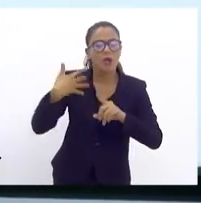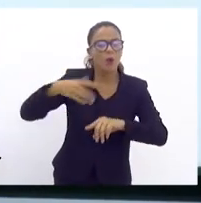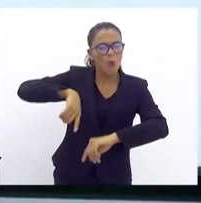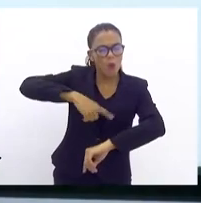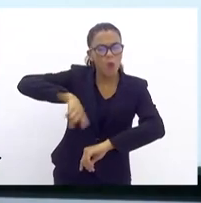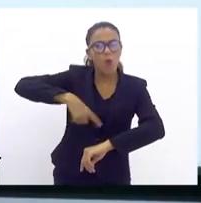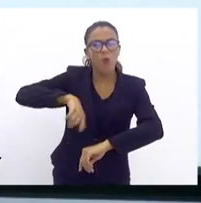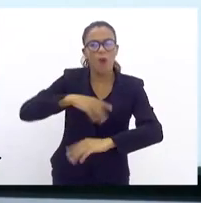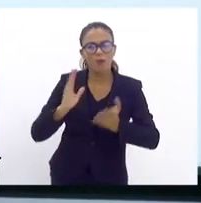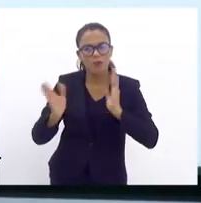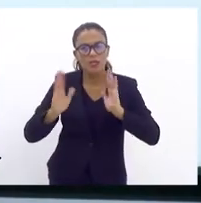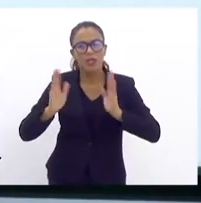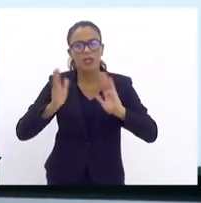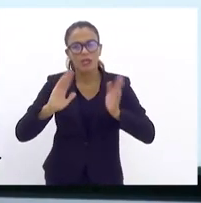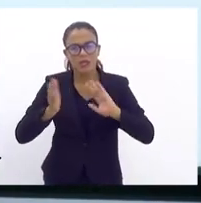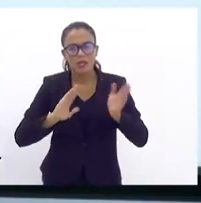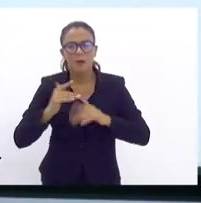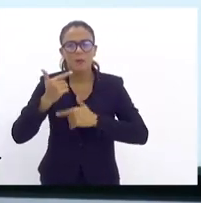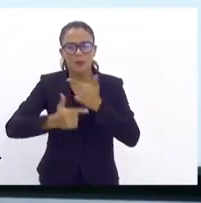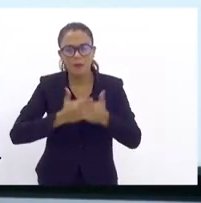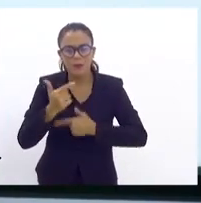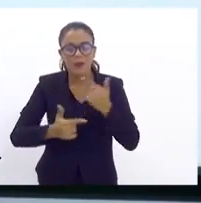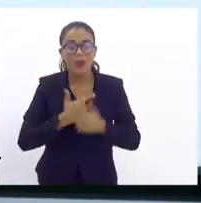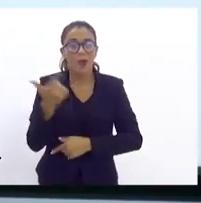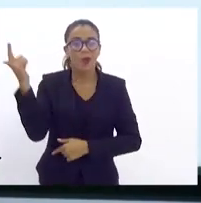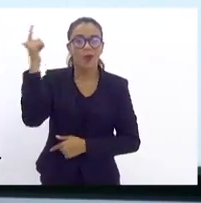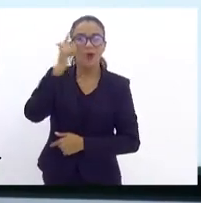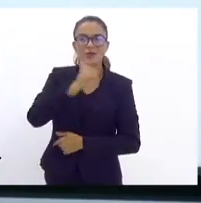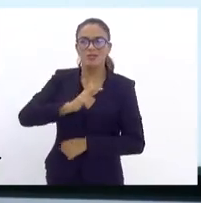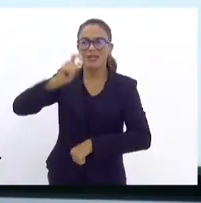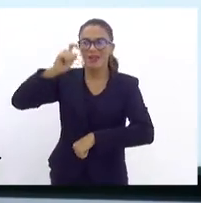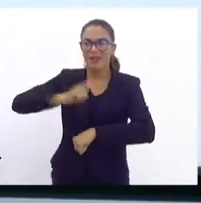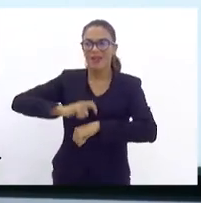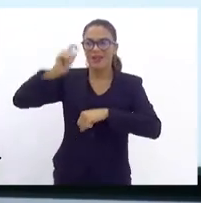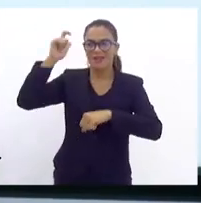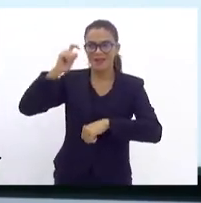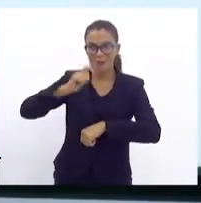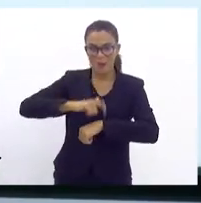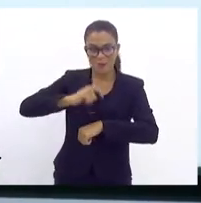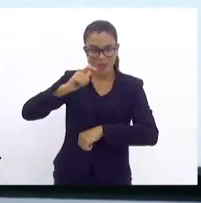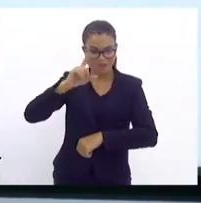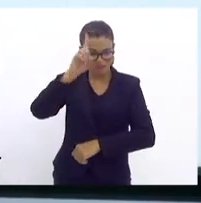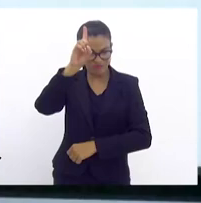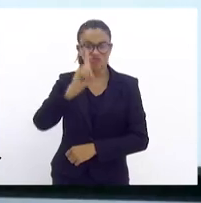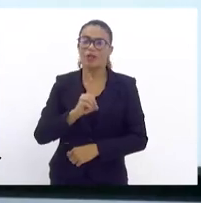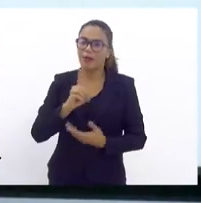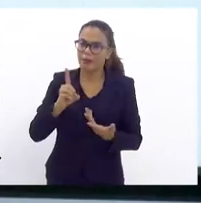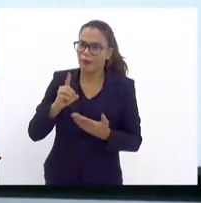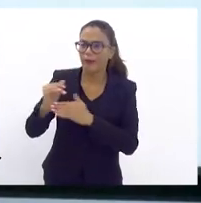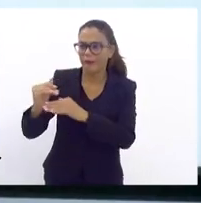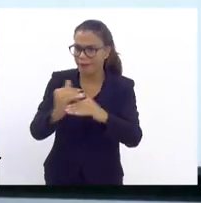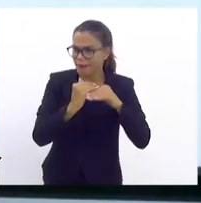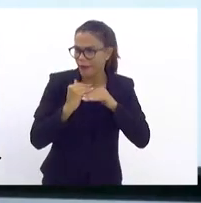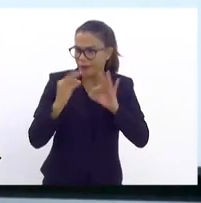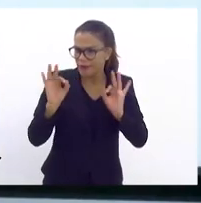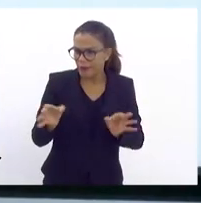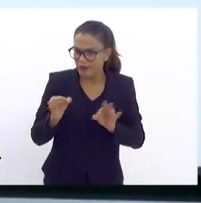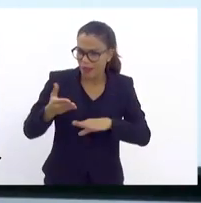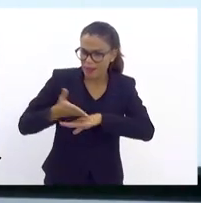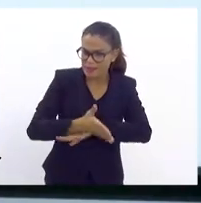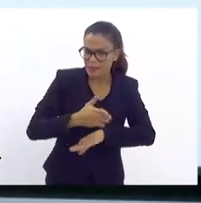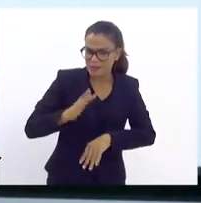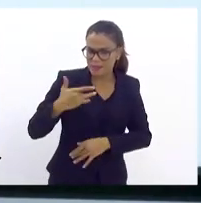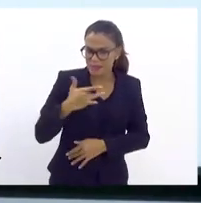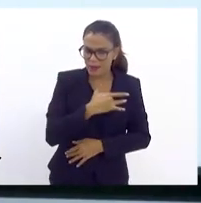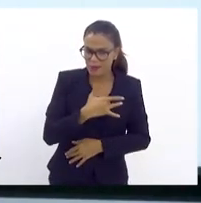tempo e Aí quando finalmente se chega nesse momento né nesse direito que deveria ser de todos acesso à saúde